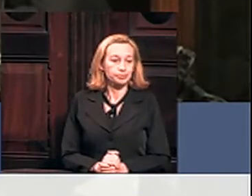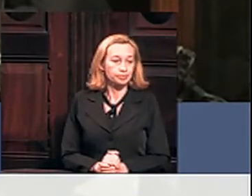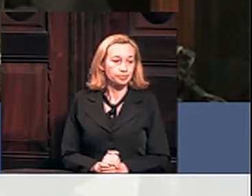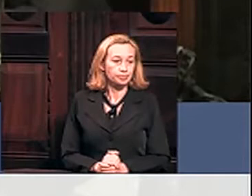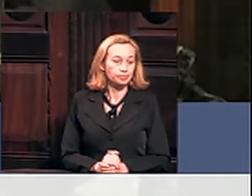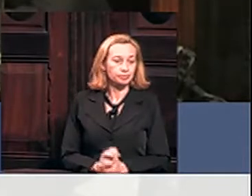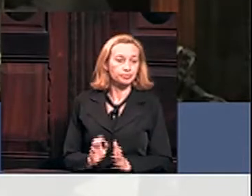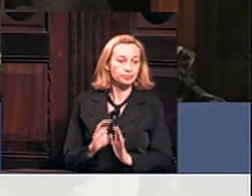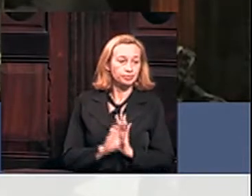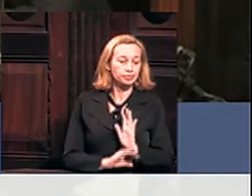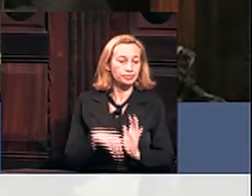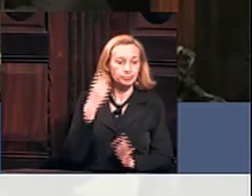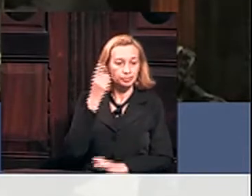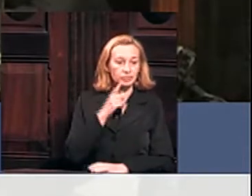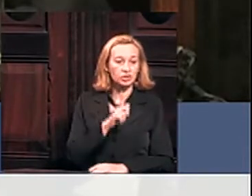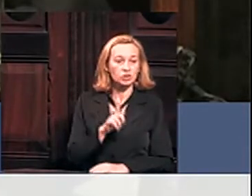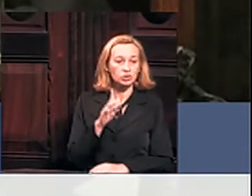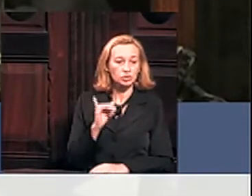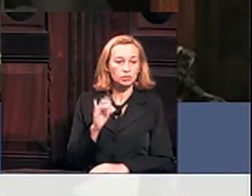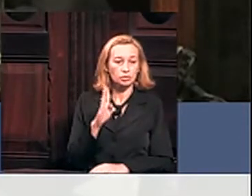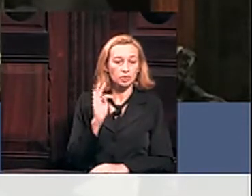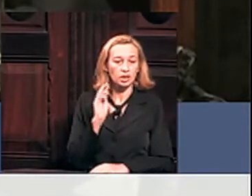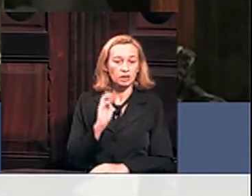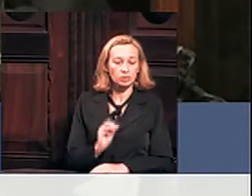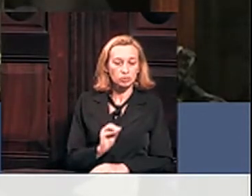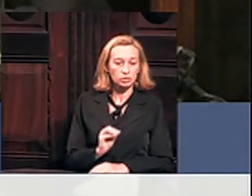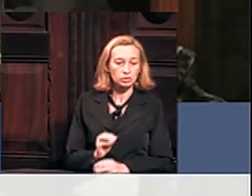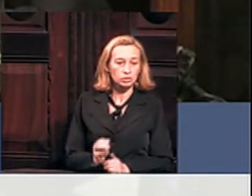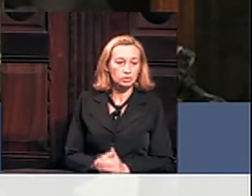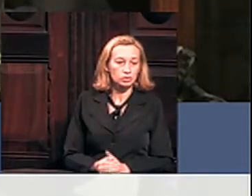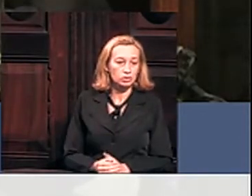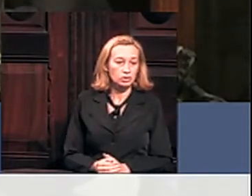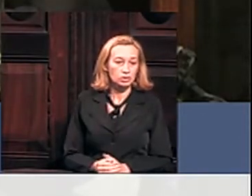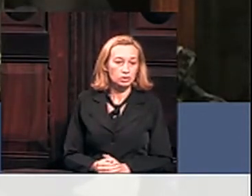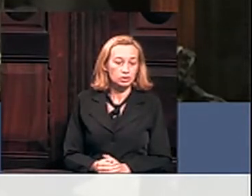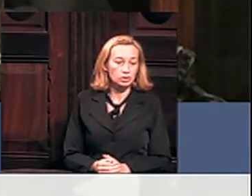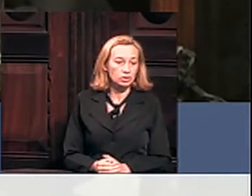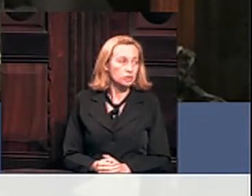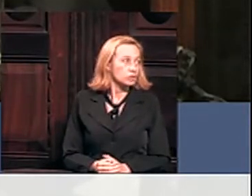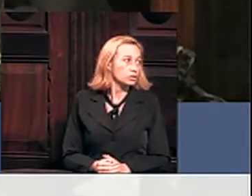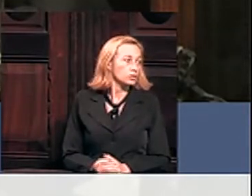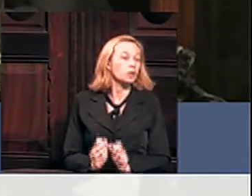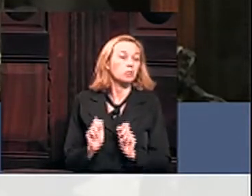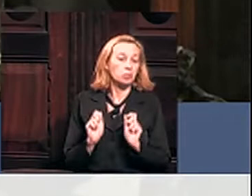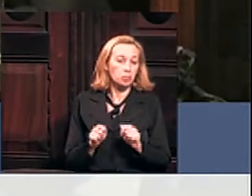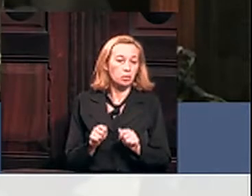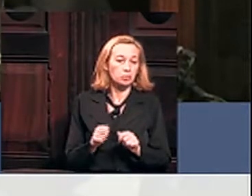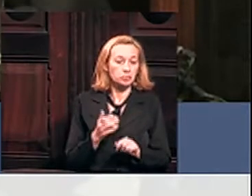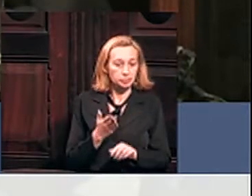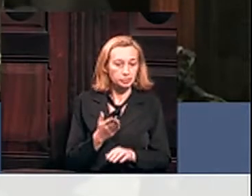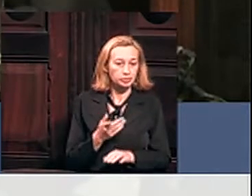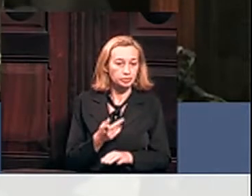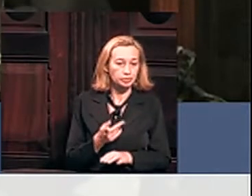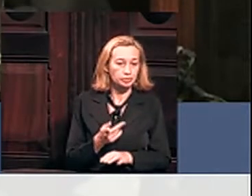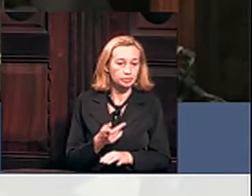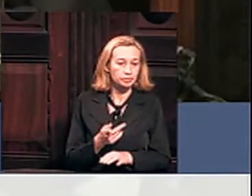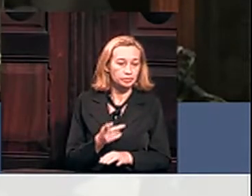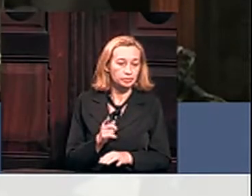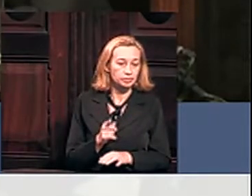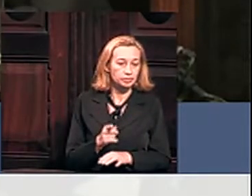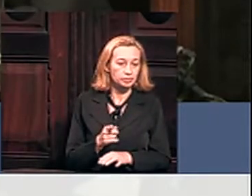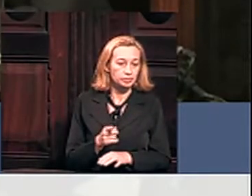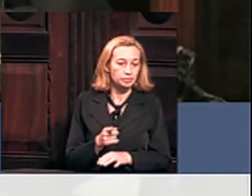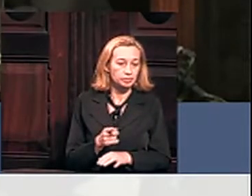a emenda do deputado Gilberto Palmares e a emenda do deputado da bancada do PSOL Freixo. É possível, Vossa Excelência, no seu